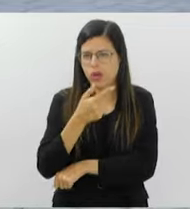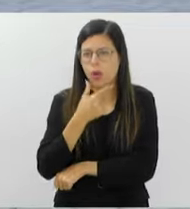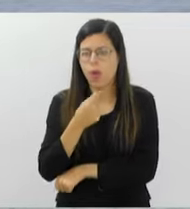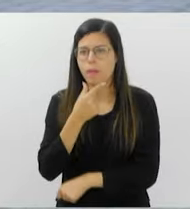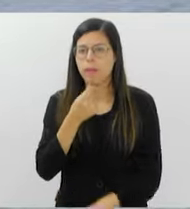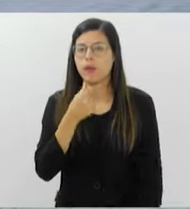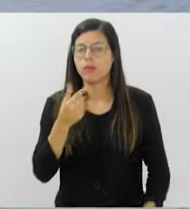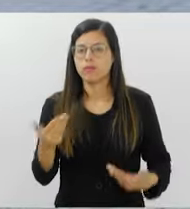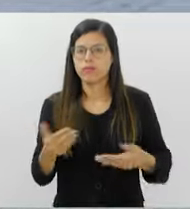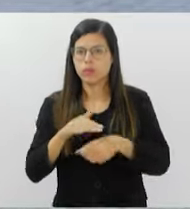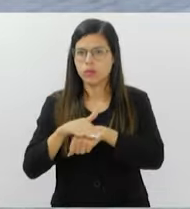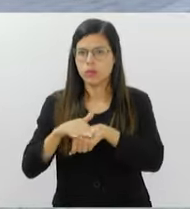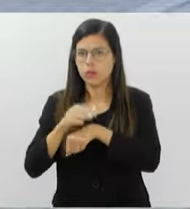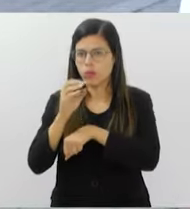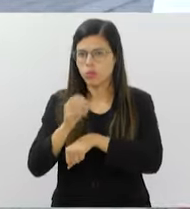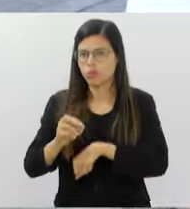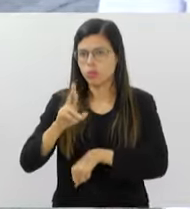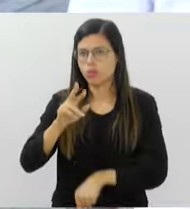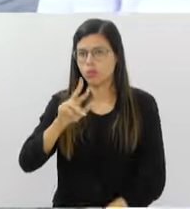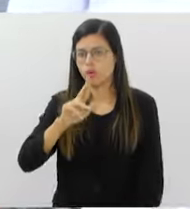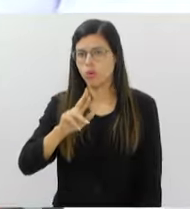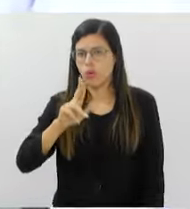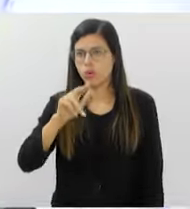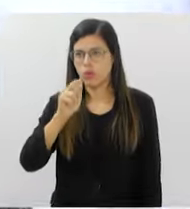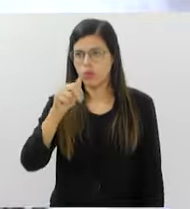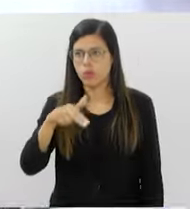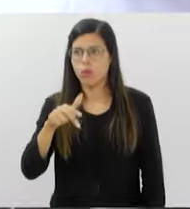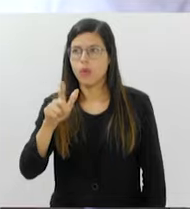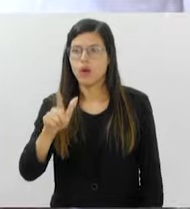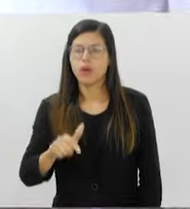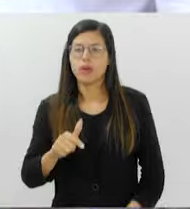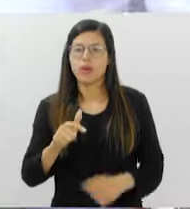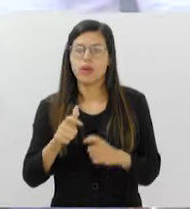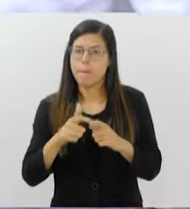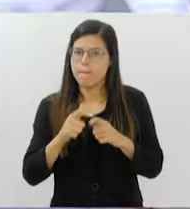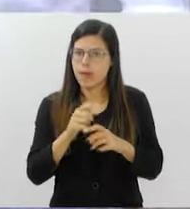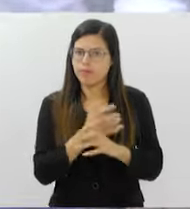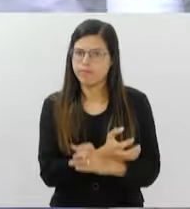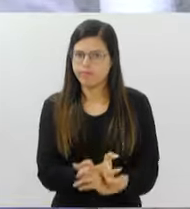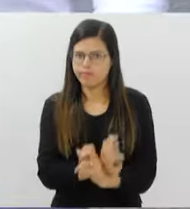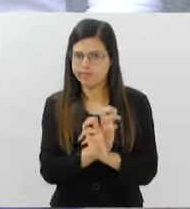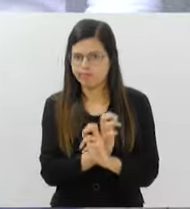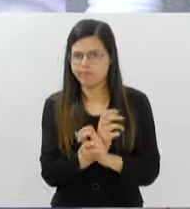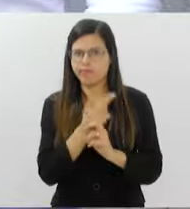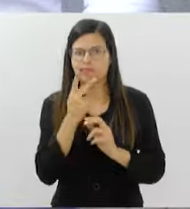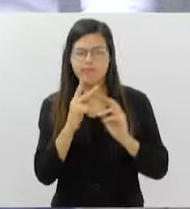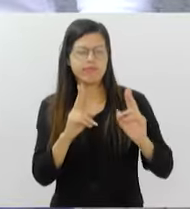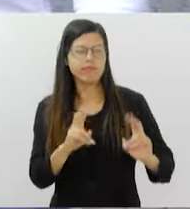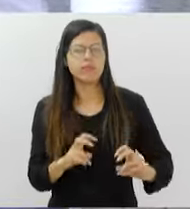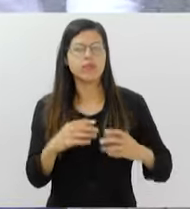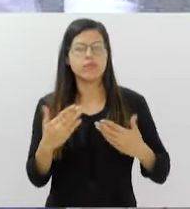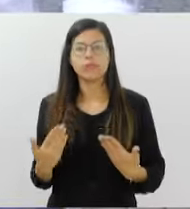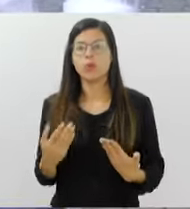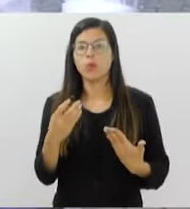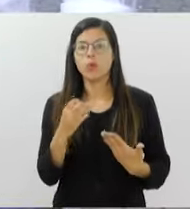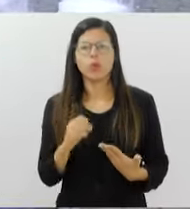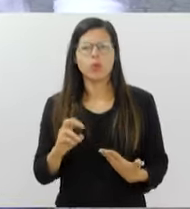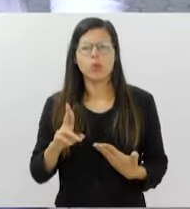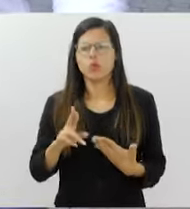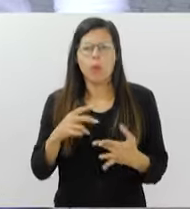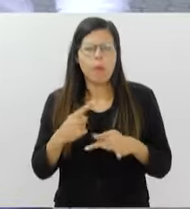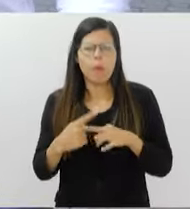o doutor Juan Aquino, que é ortopedista especialista em coluna, para falar sobre esse tema. Doutor, quais as principais